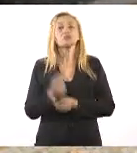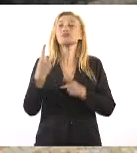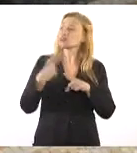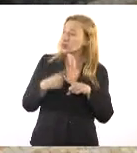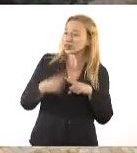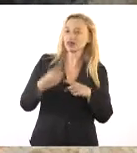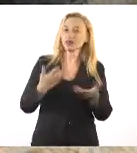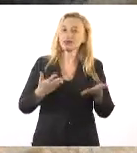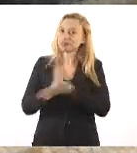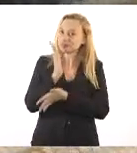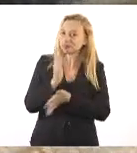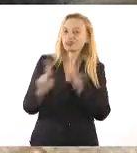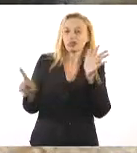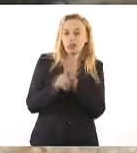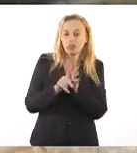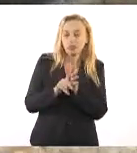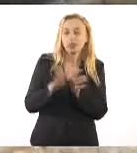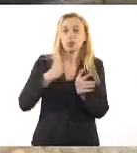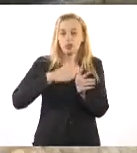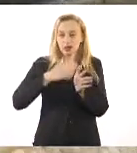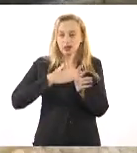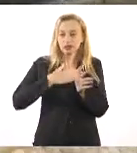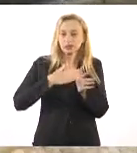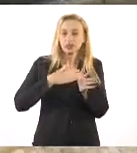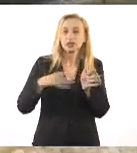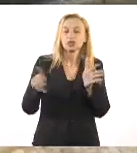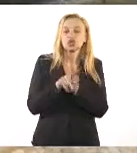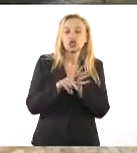Foi aprovado um projeto, o meu projeto de lei